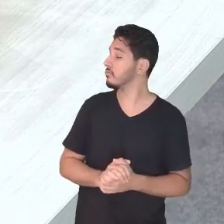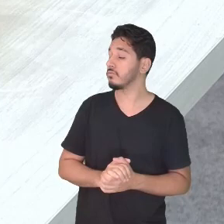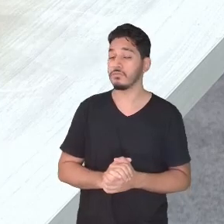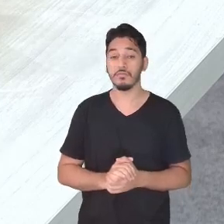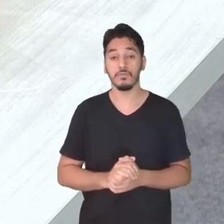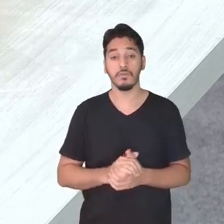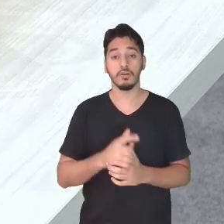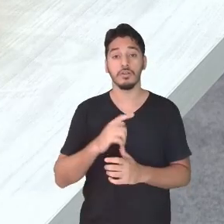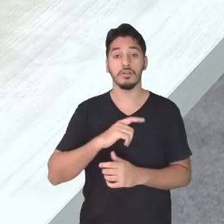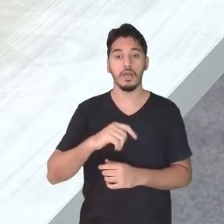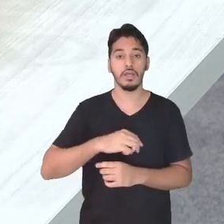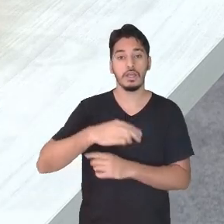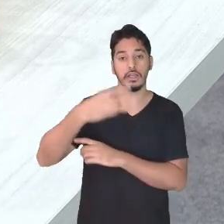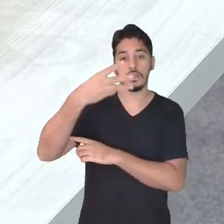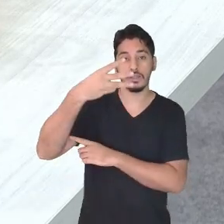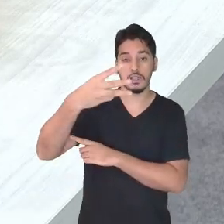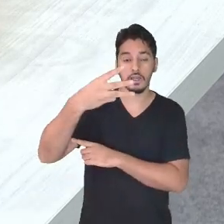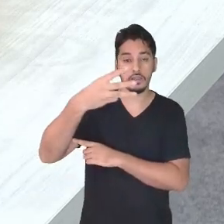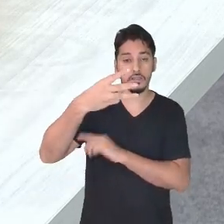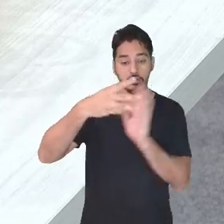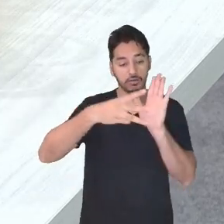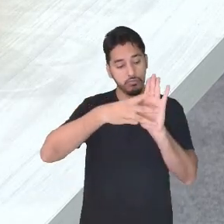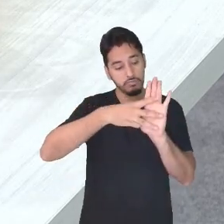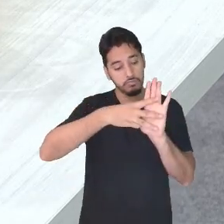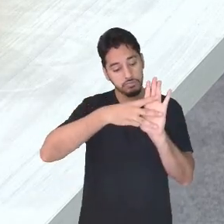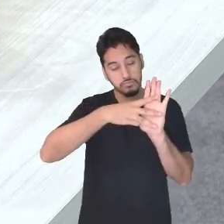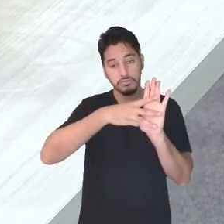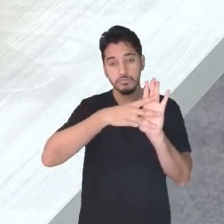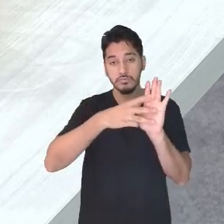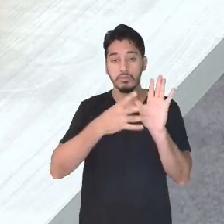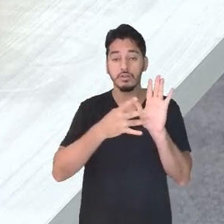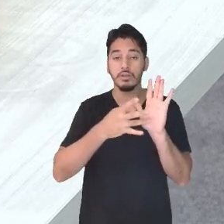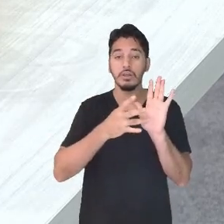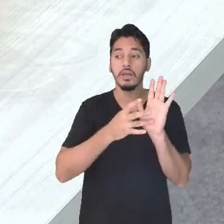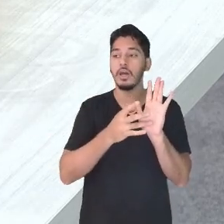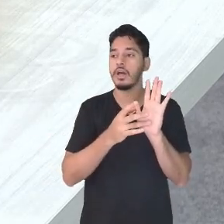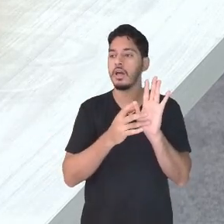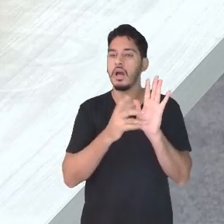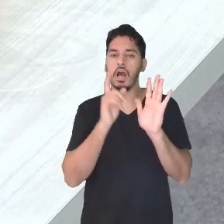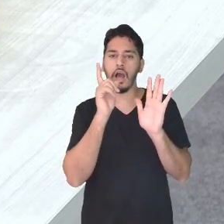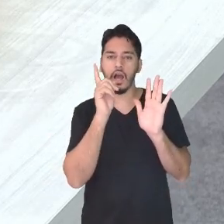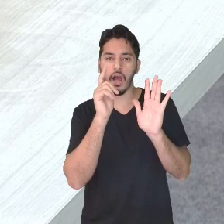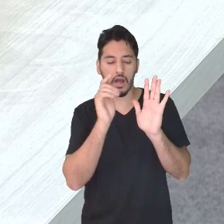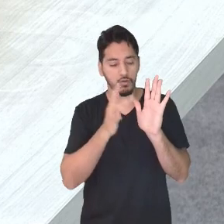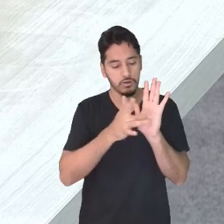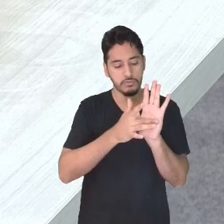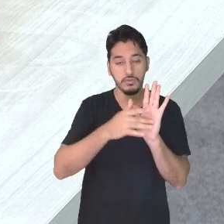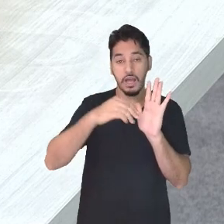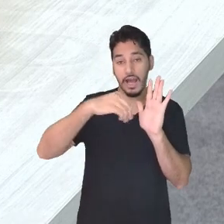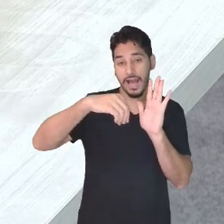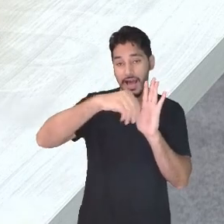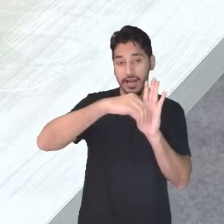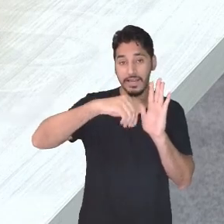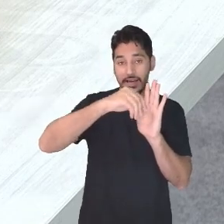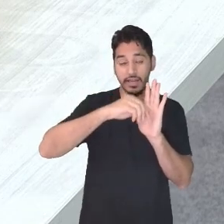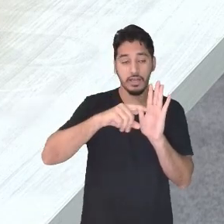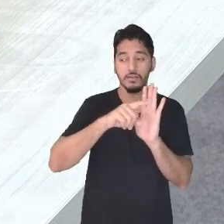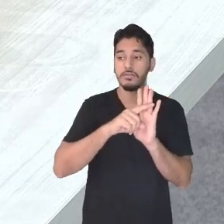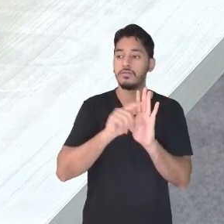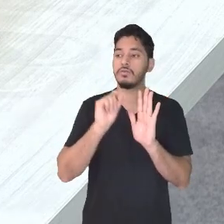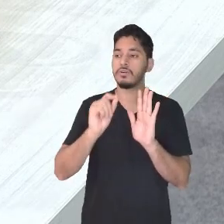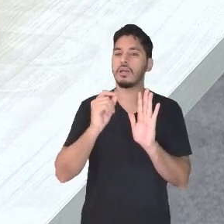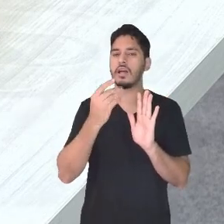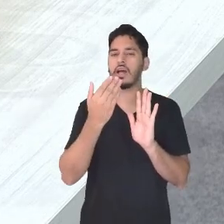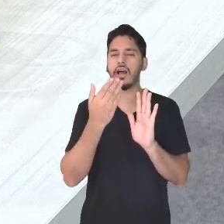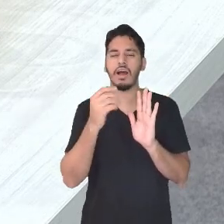Aqui eu tenho 3, ó. A questão agora da água tá turva, a areia, né? Essa água agora